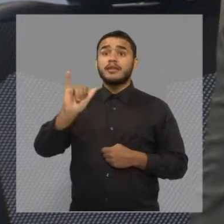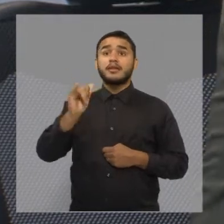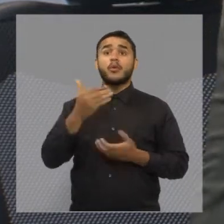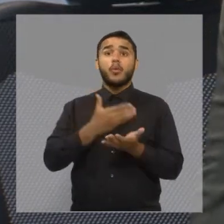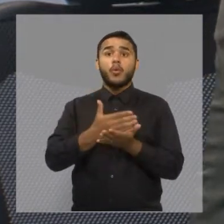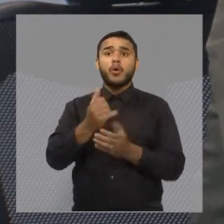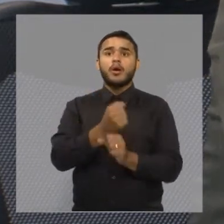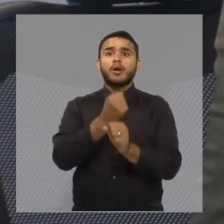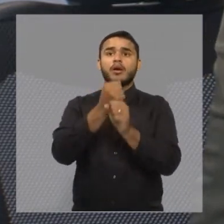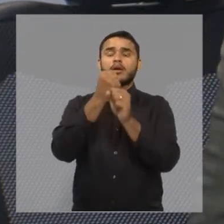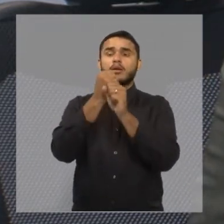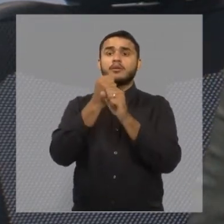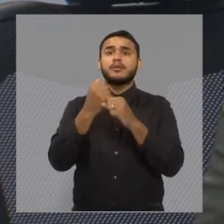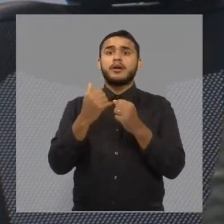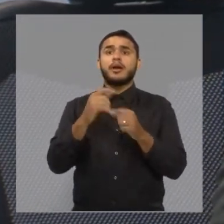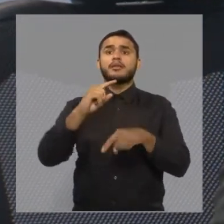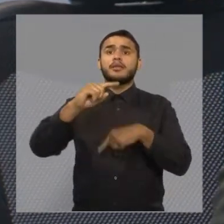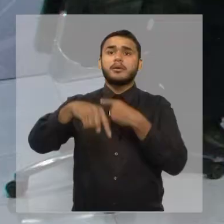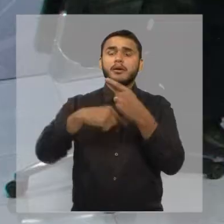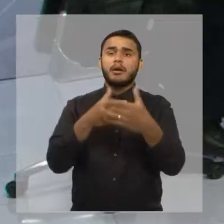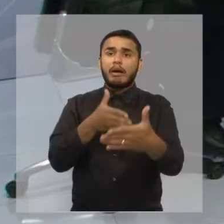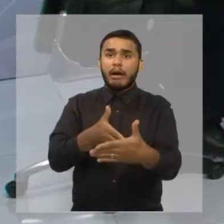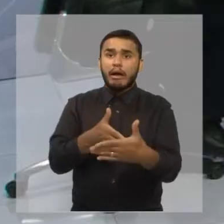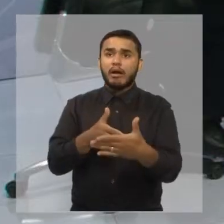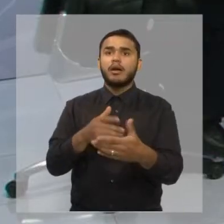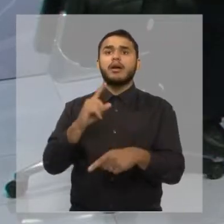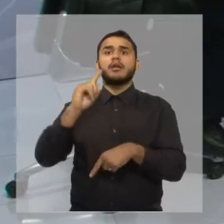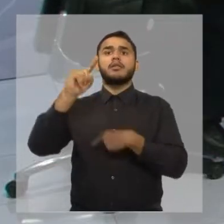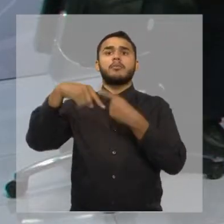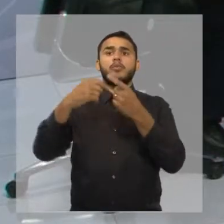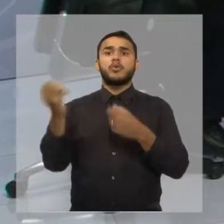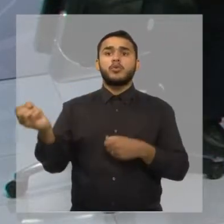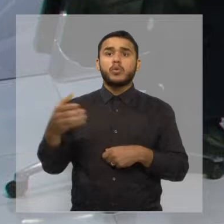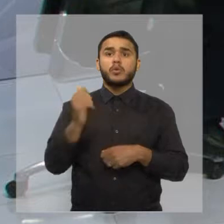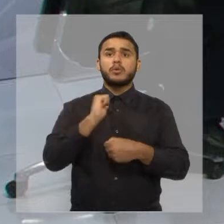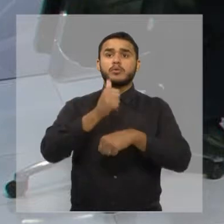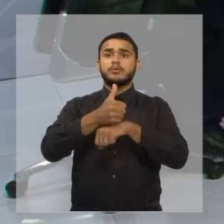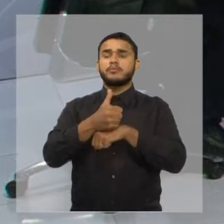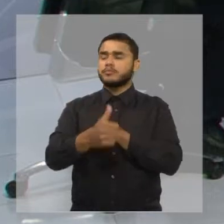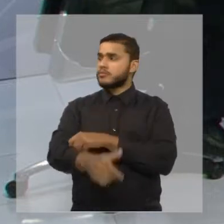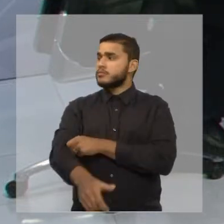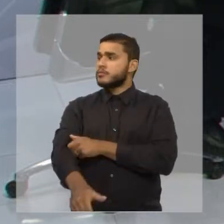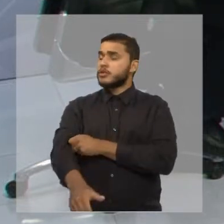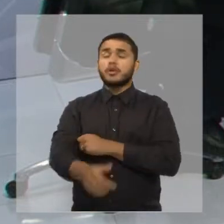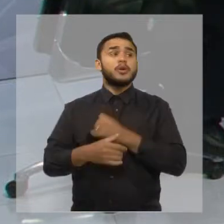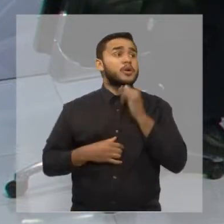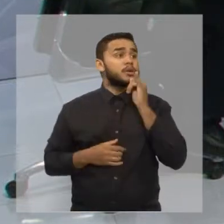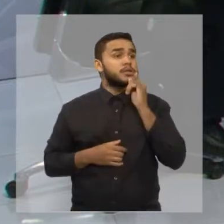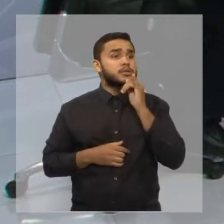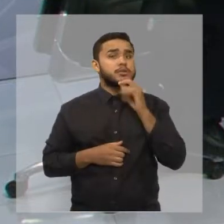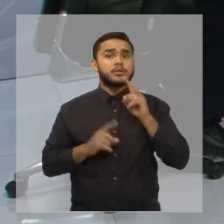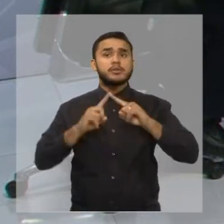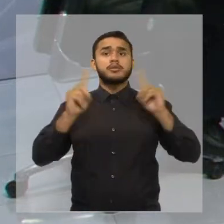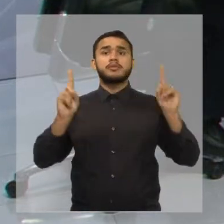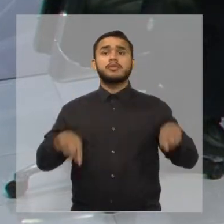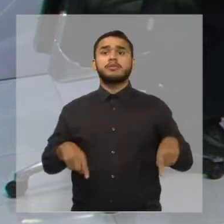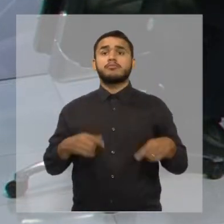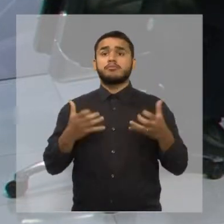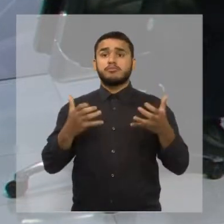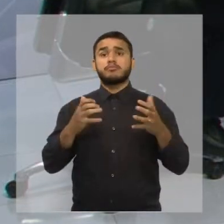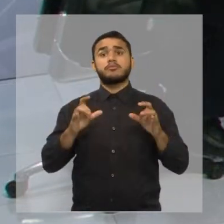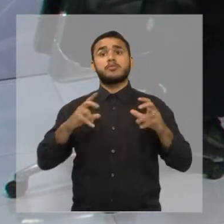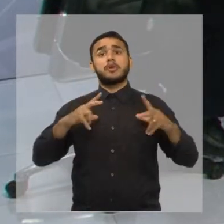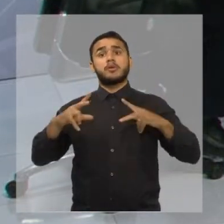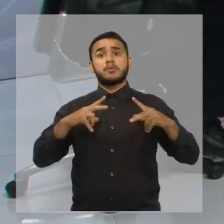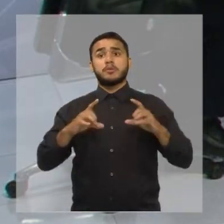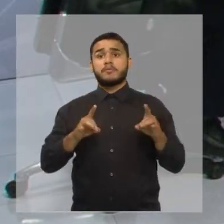nós temos 4 anos para frente. Qual é a projeção desse governo? Quais são as políticas desse governo? A política desse governo é privatizar, porque